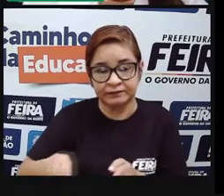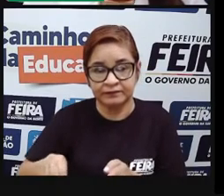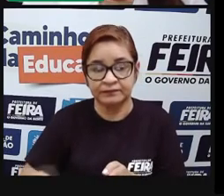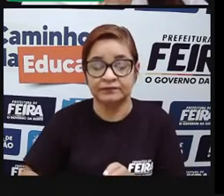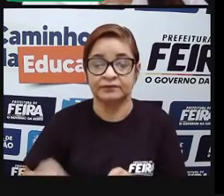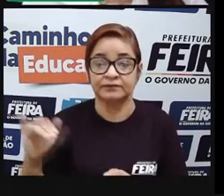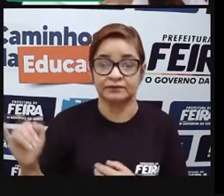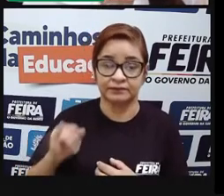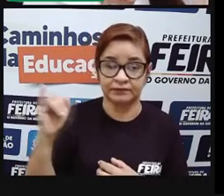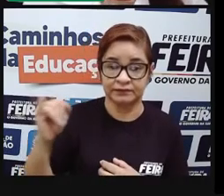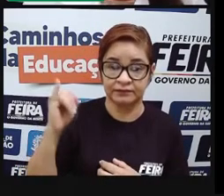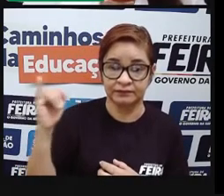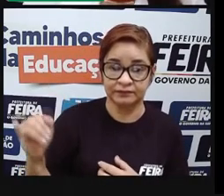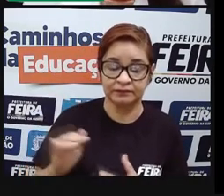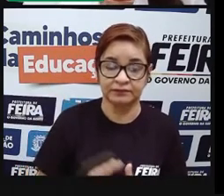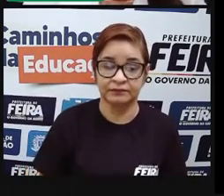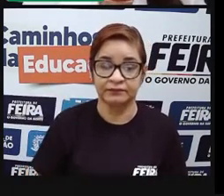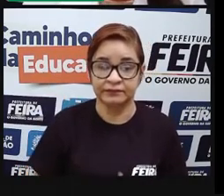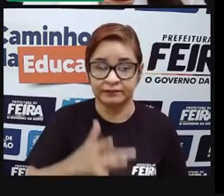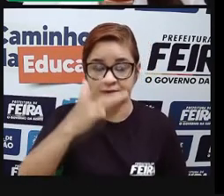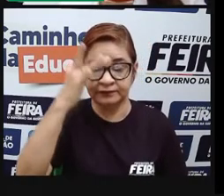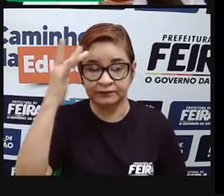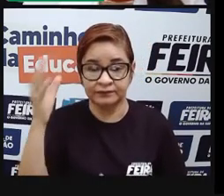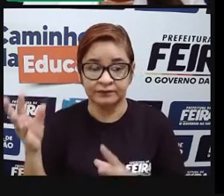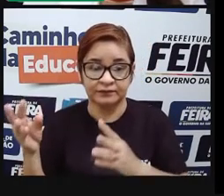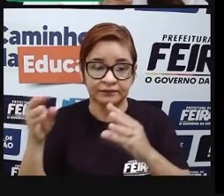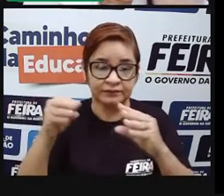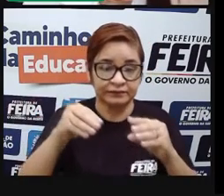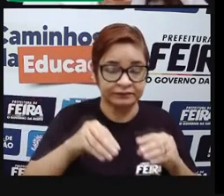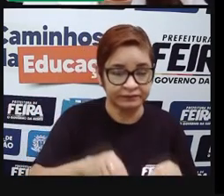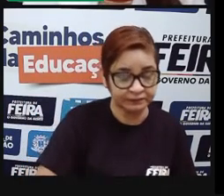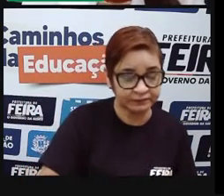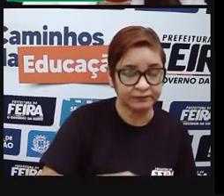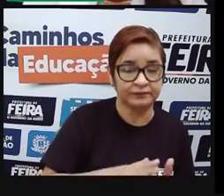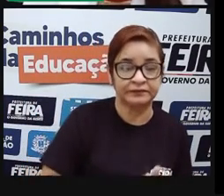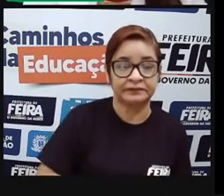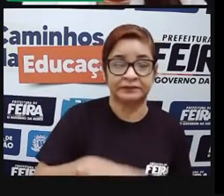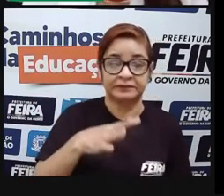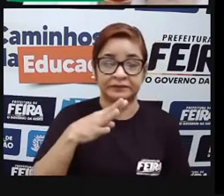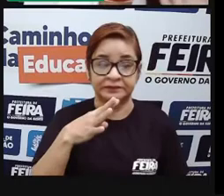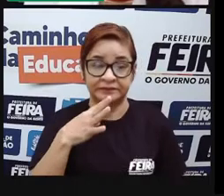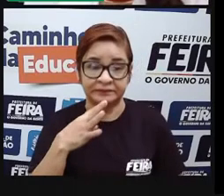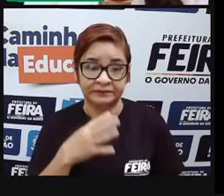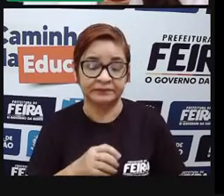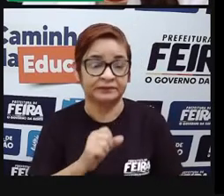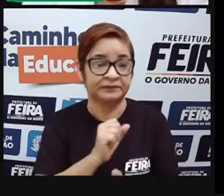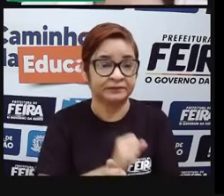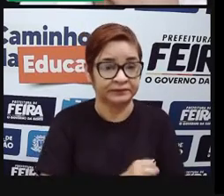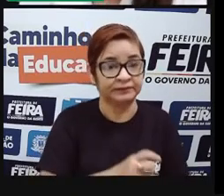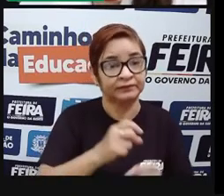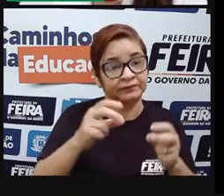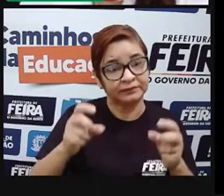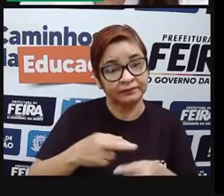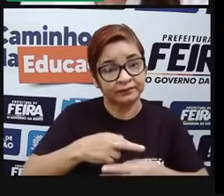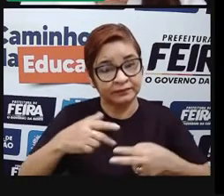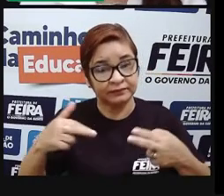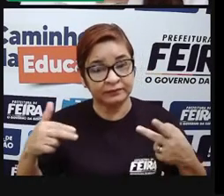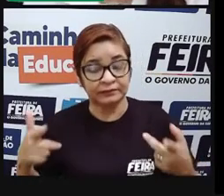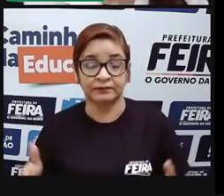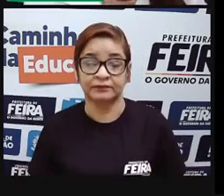isso faz com que muita gente passa e por dentro de Feira de Santana muita gente Pare para comprar para né